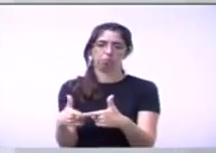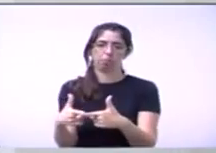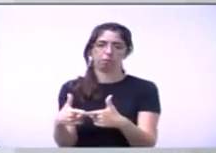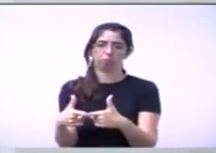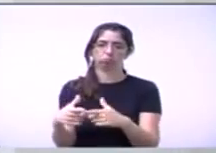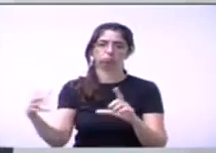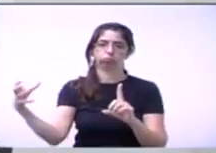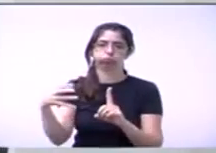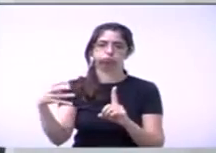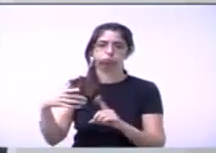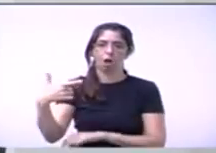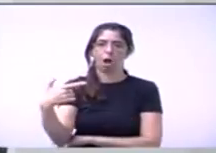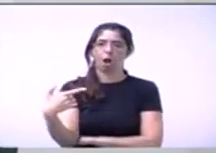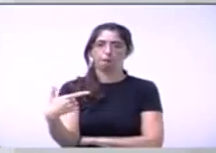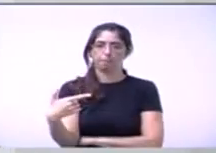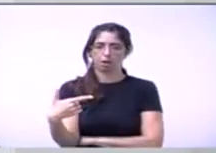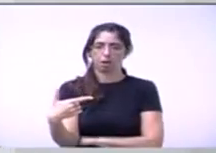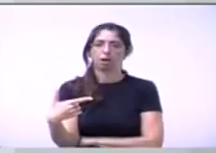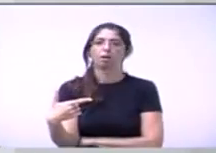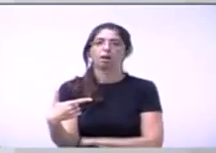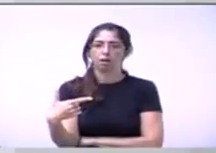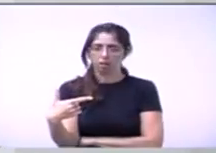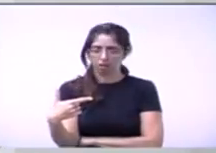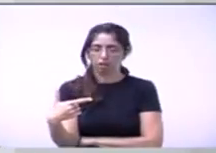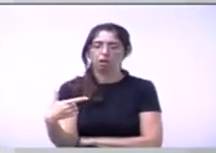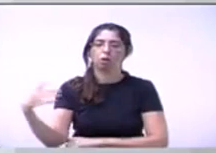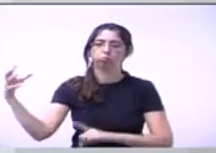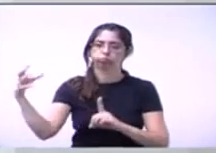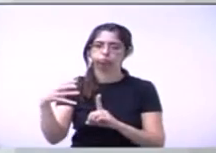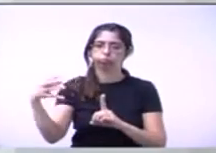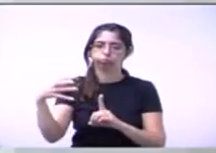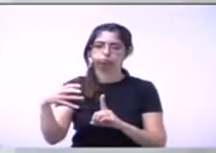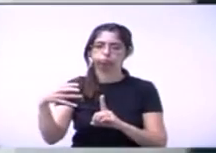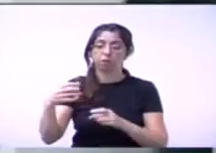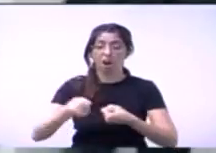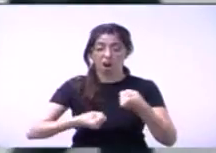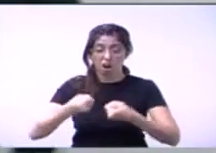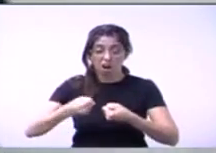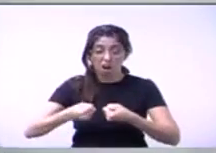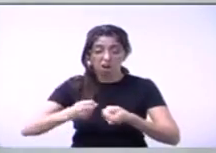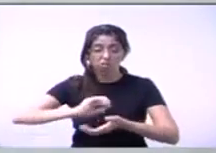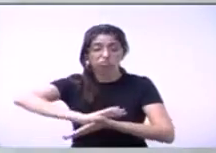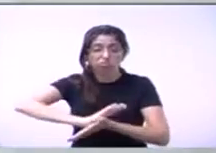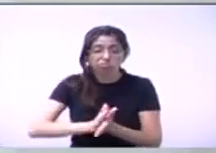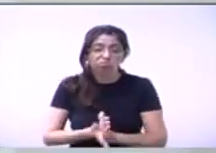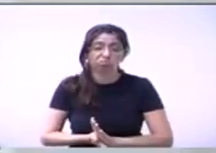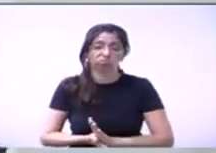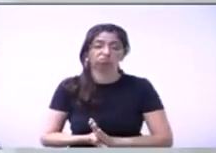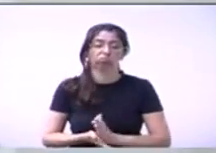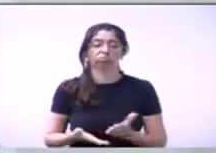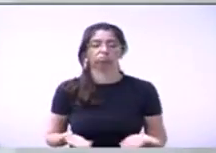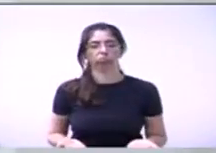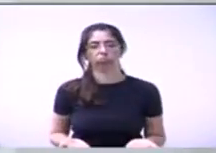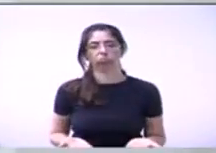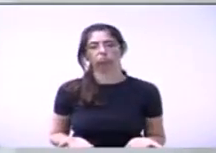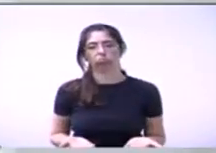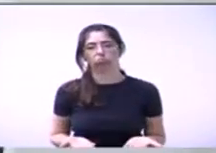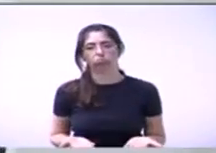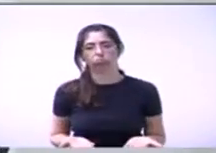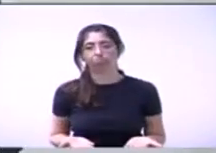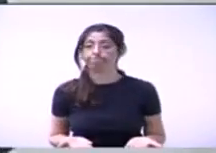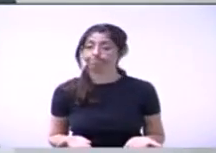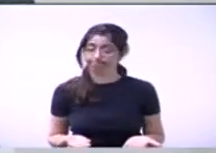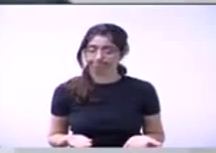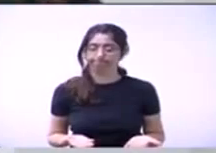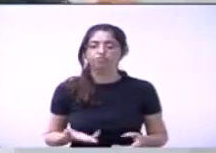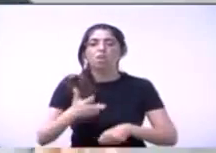ameaçaram ele com arma e acabaram com o carro dele. É isso que está acontecendo. Os vídeos que